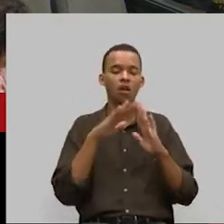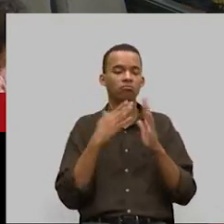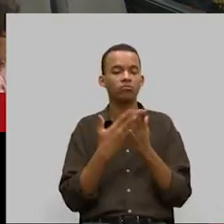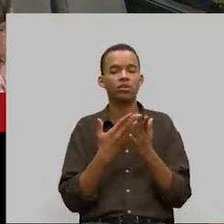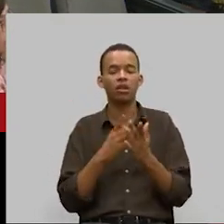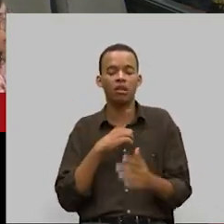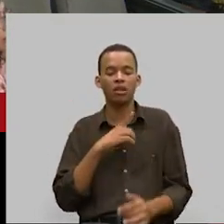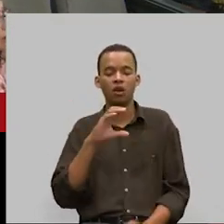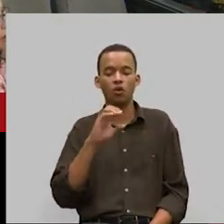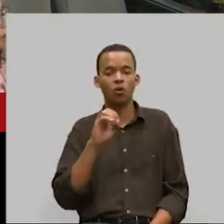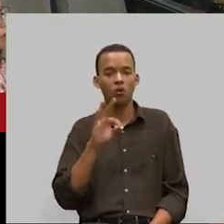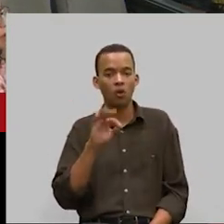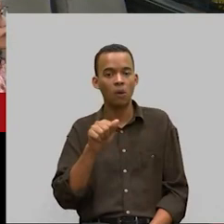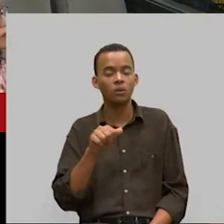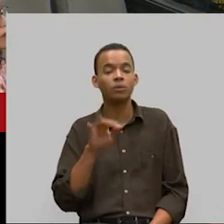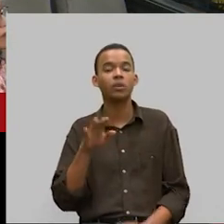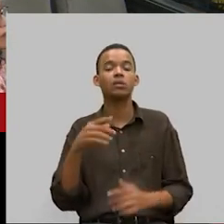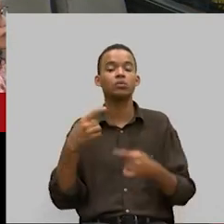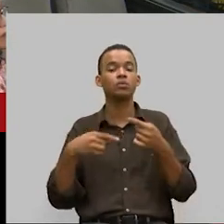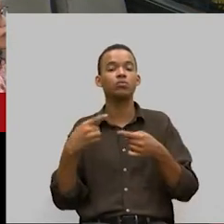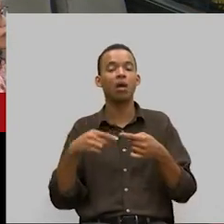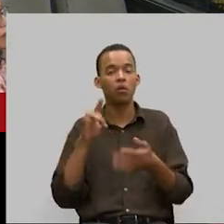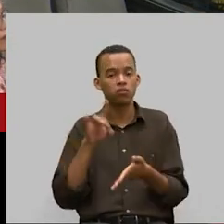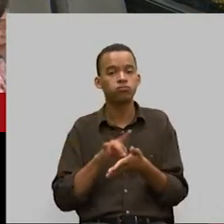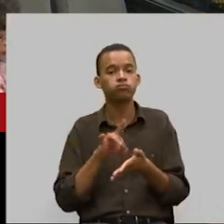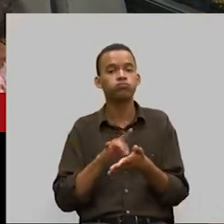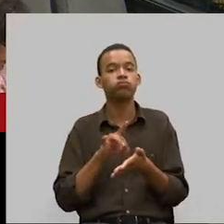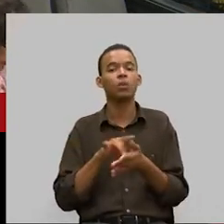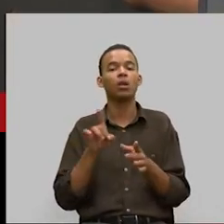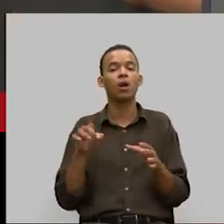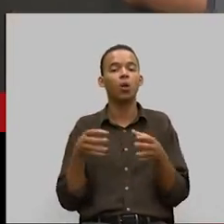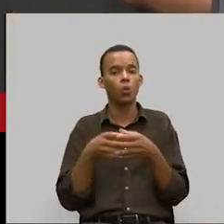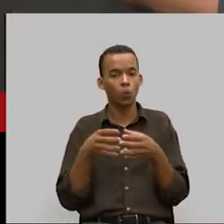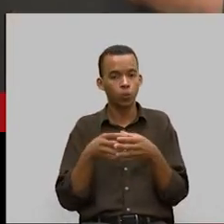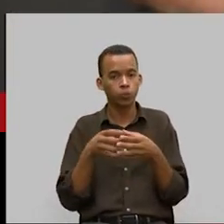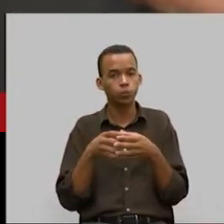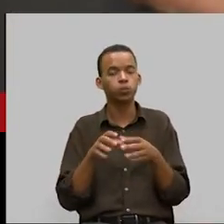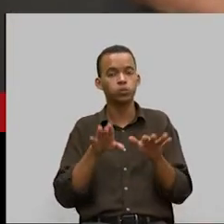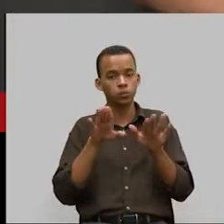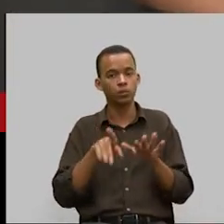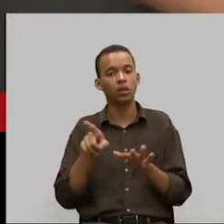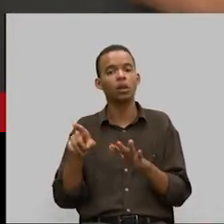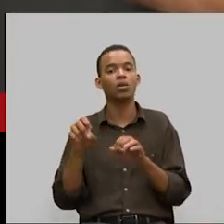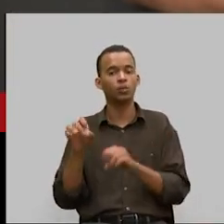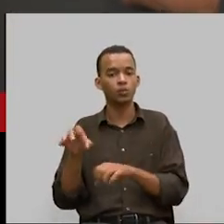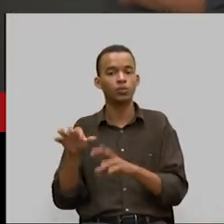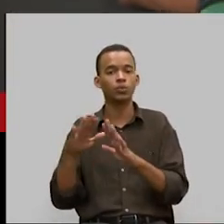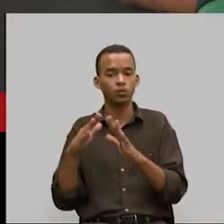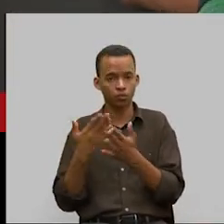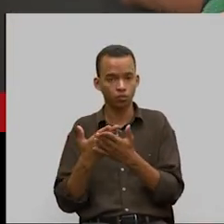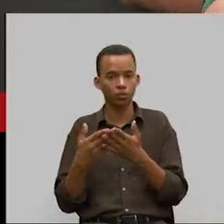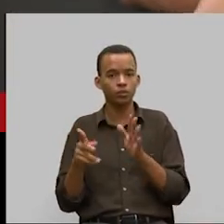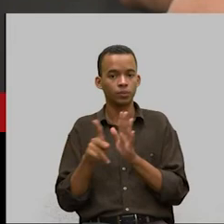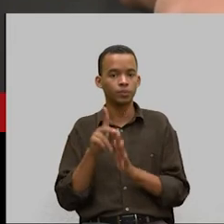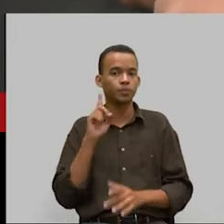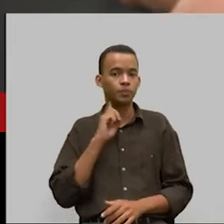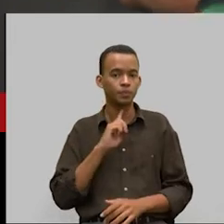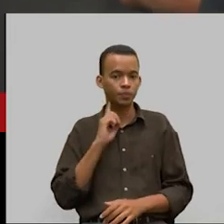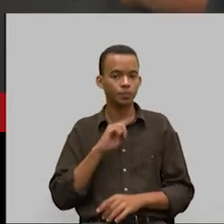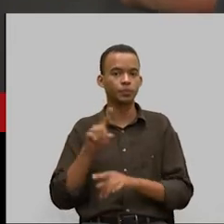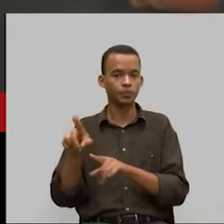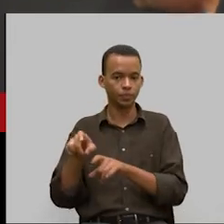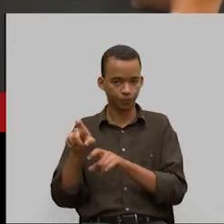mas uma política afirmativa eu na comissão permanente da Educação do campo no estado a gente já falou muitas vezes